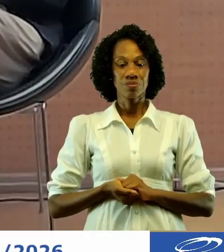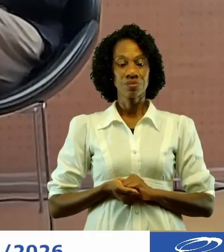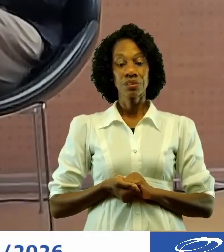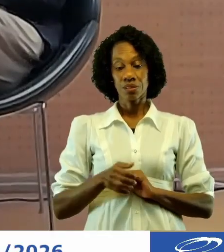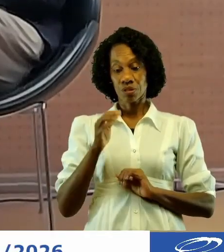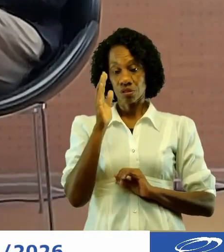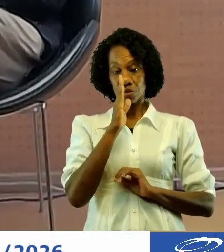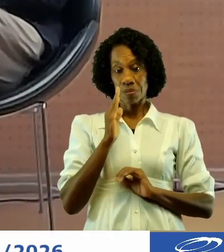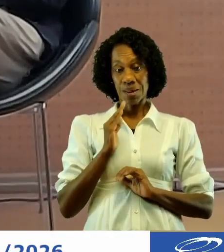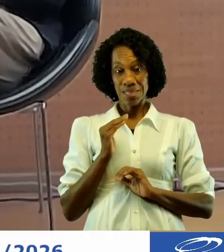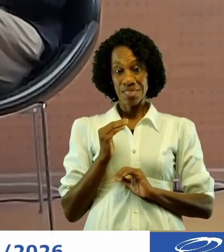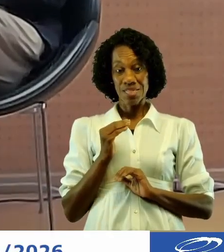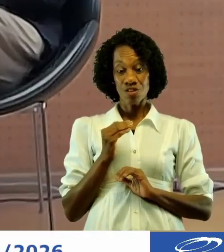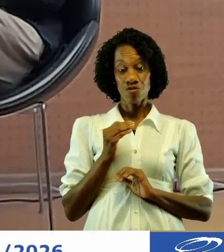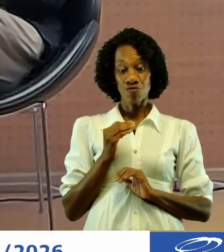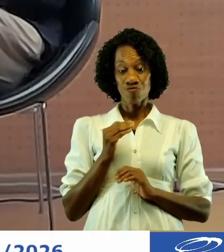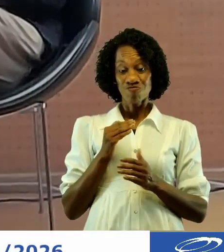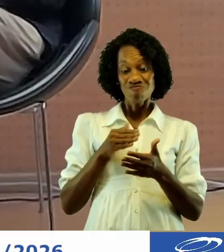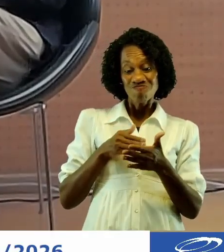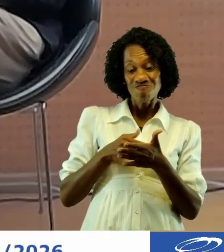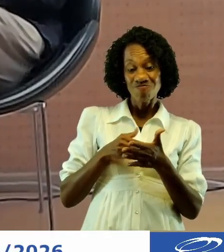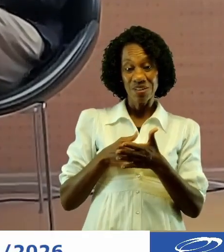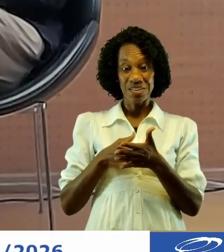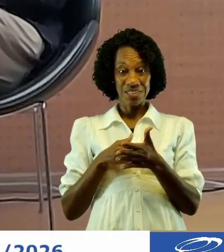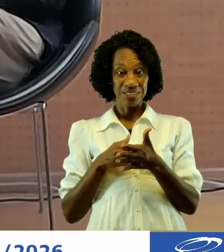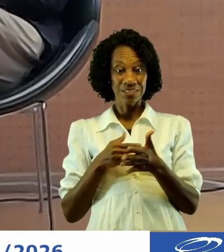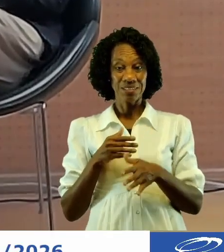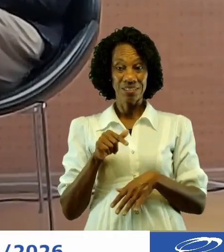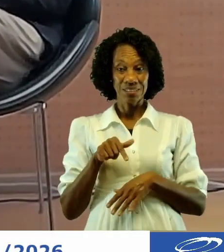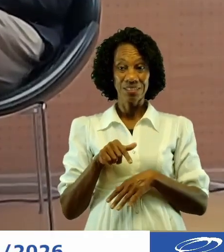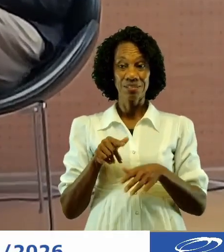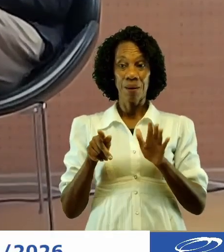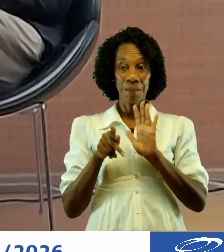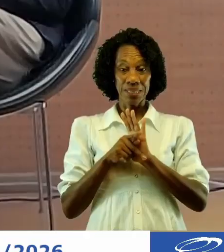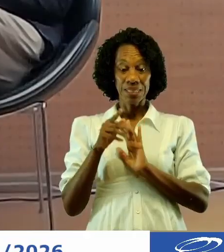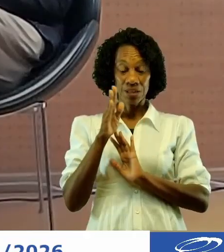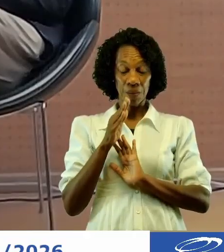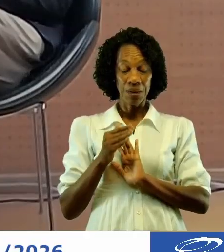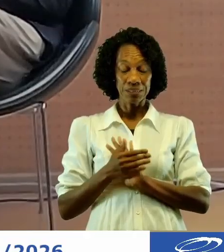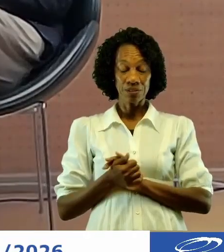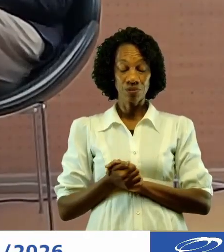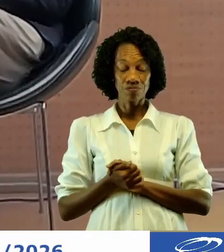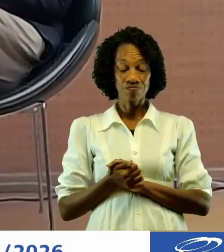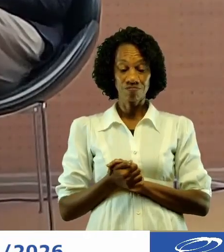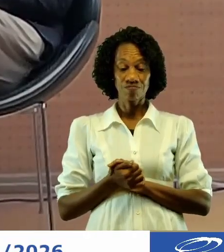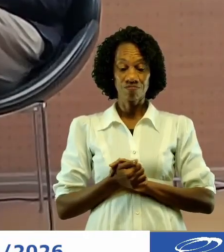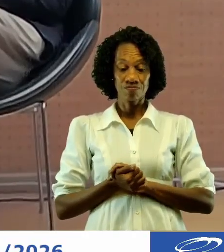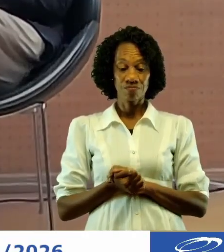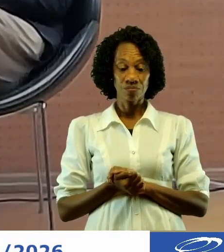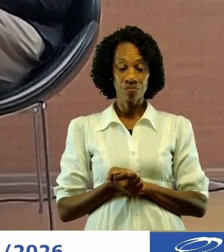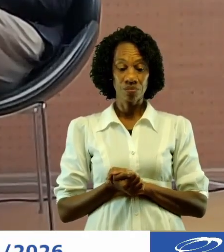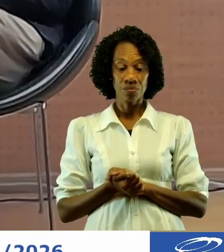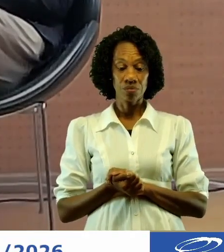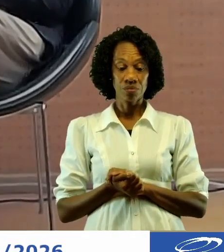a situação de resistência a esses antibióticos no Brasil, the resistance to this kind of